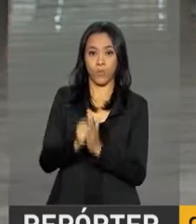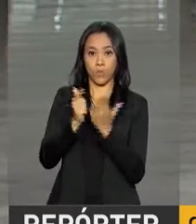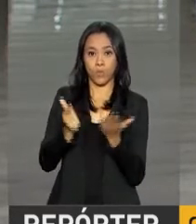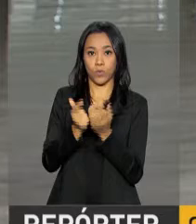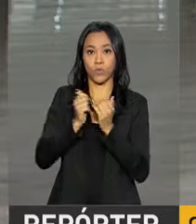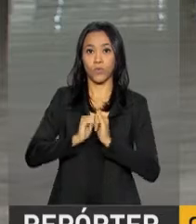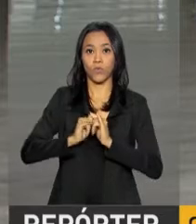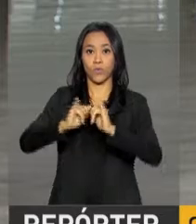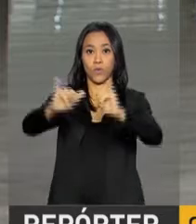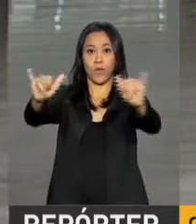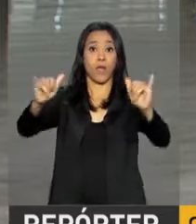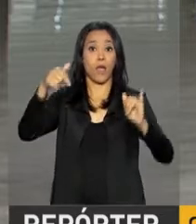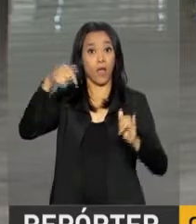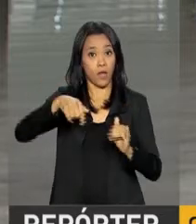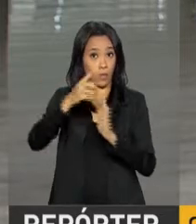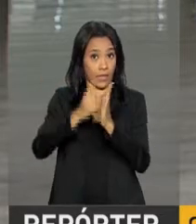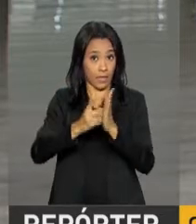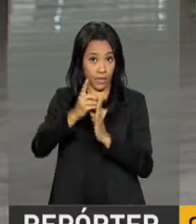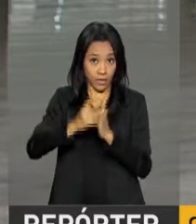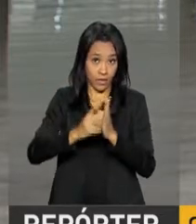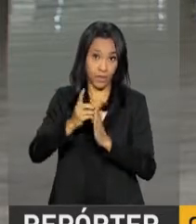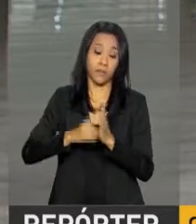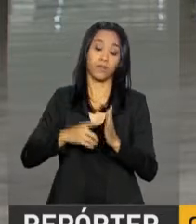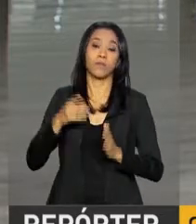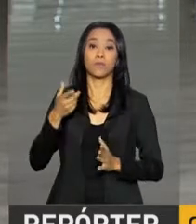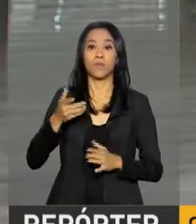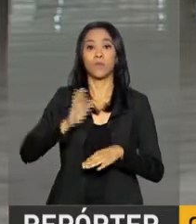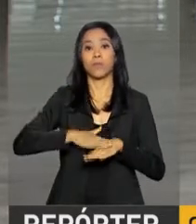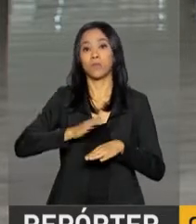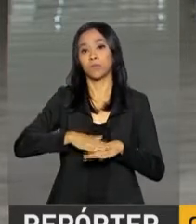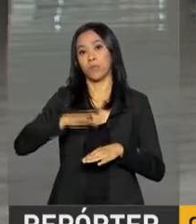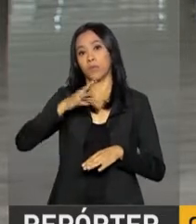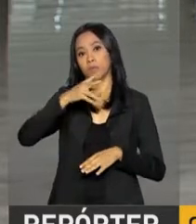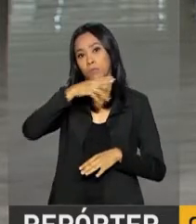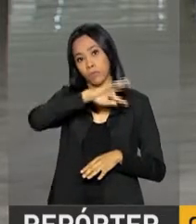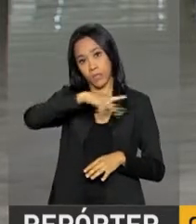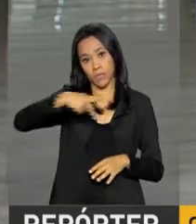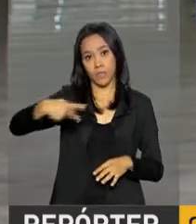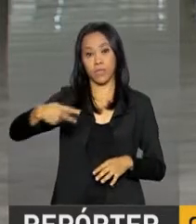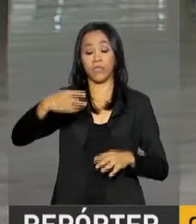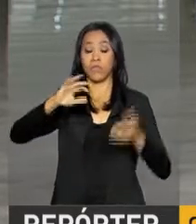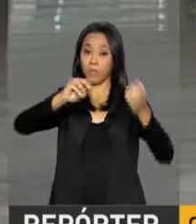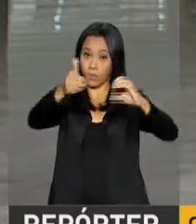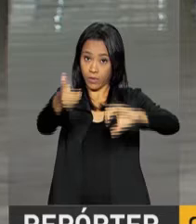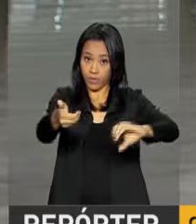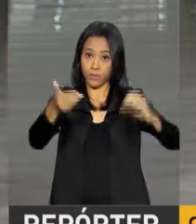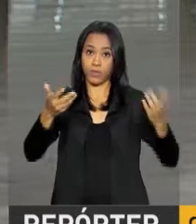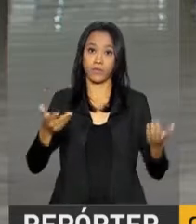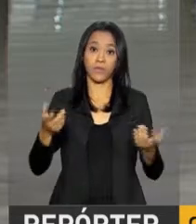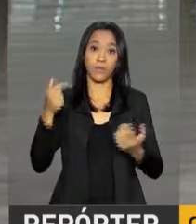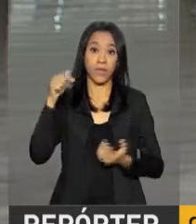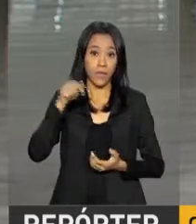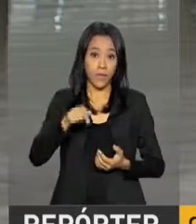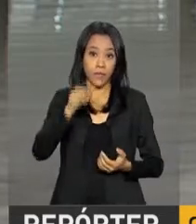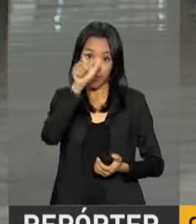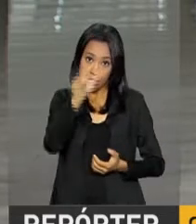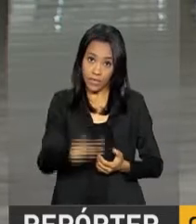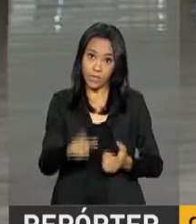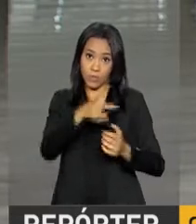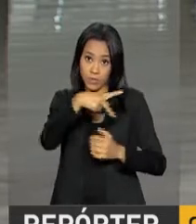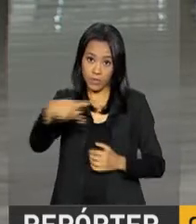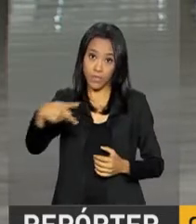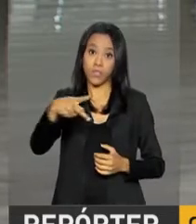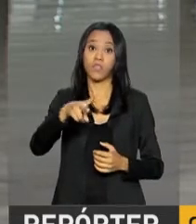decreto legislativo por parte do presidente do Congresso Nacional, Eunício Oliveira. Ele, então,